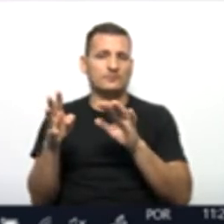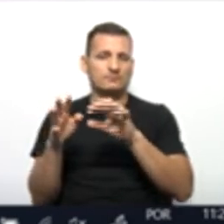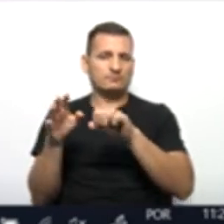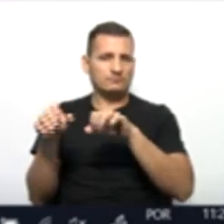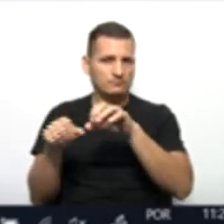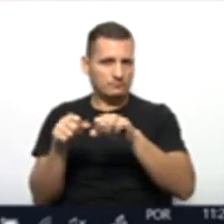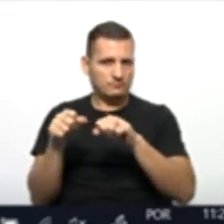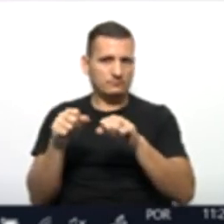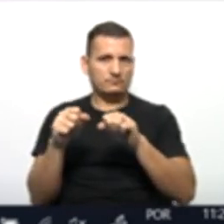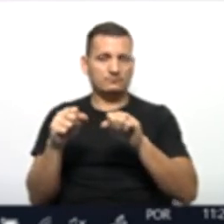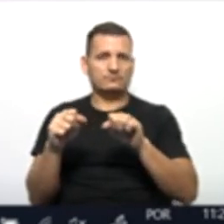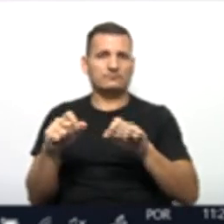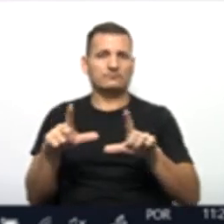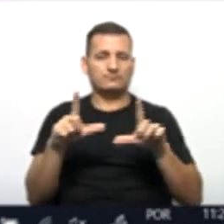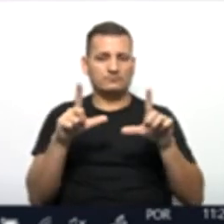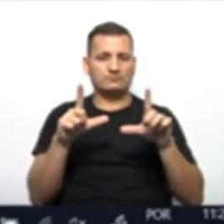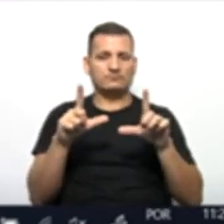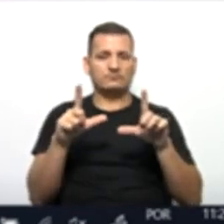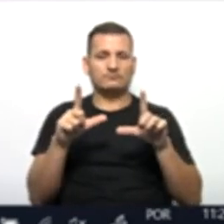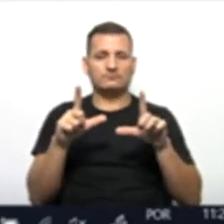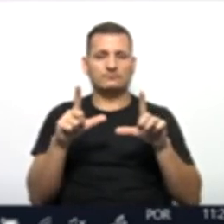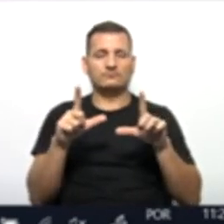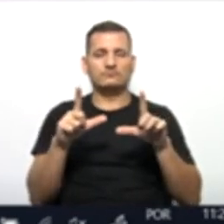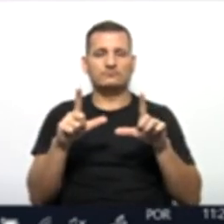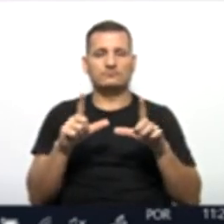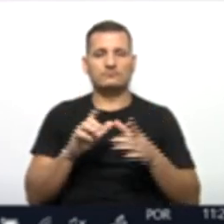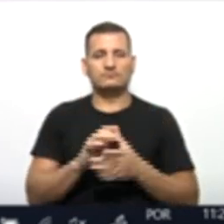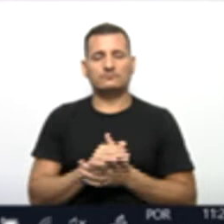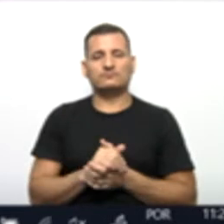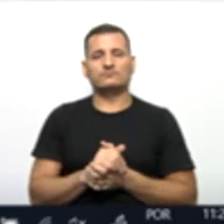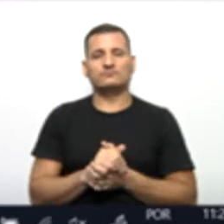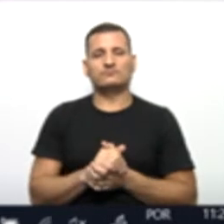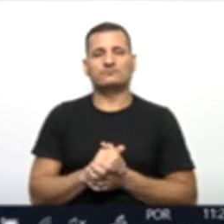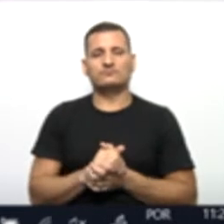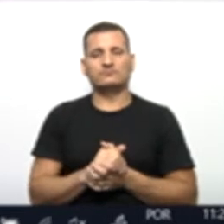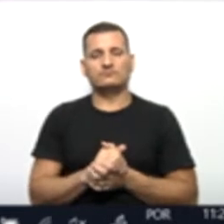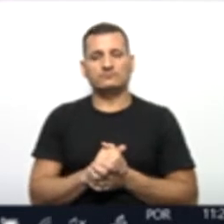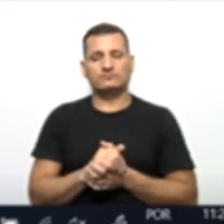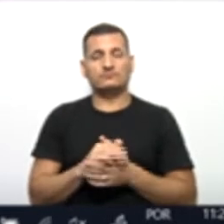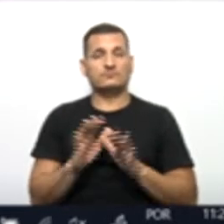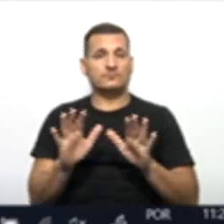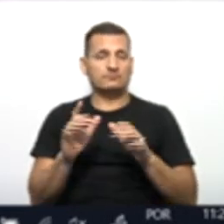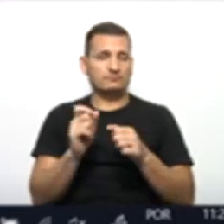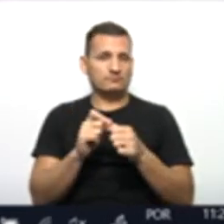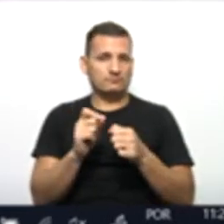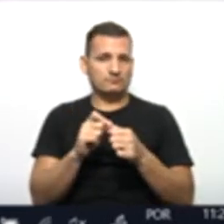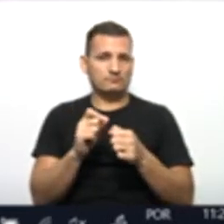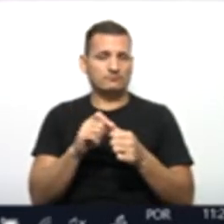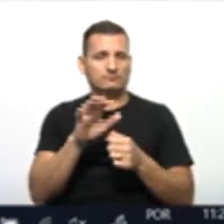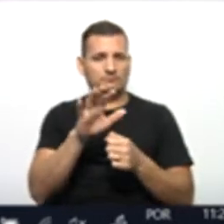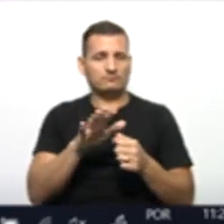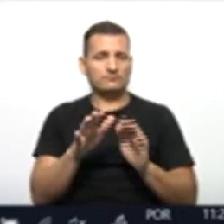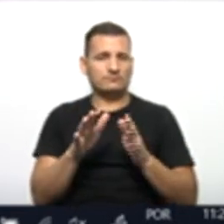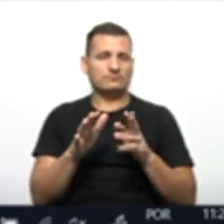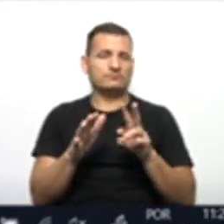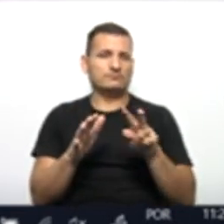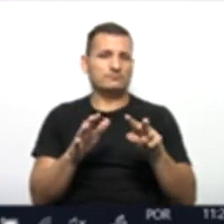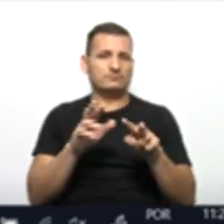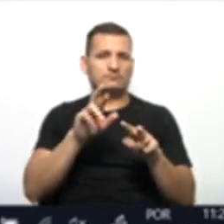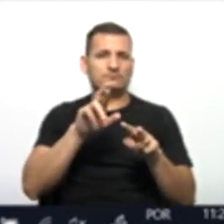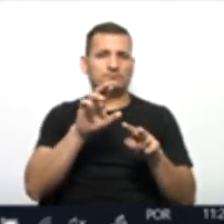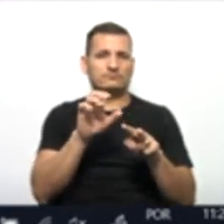que ele tem lá tá bom pessoal então fazendo isso nós vimos o ride